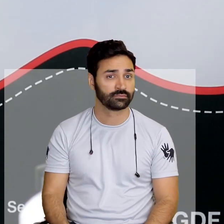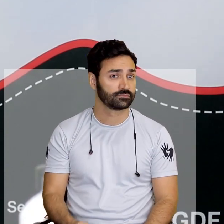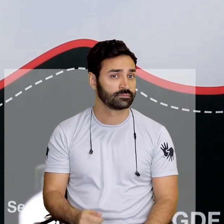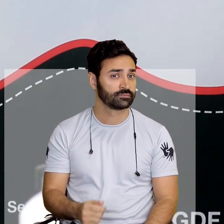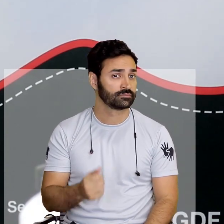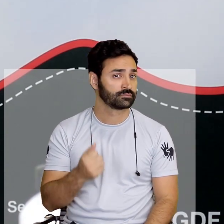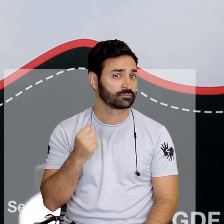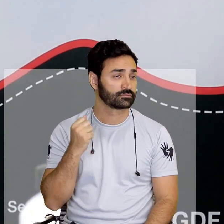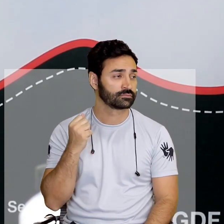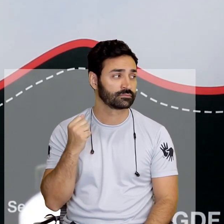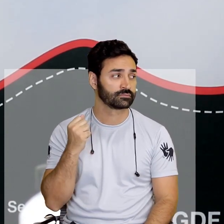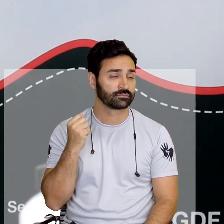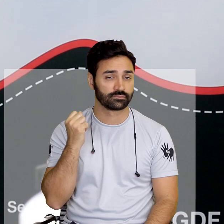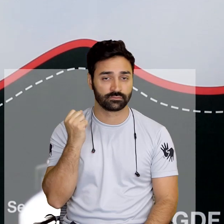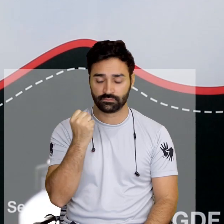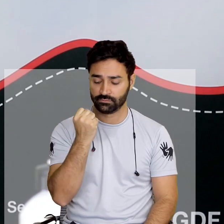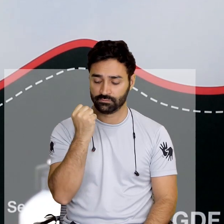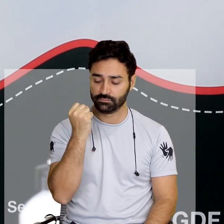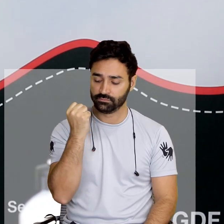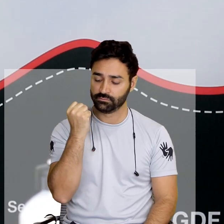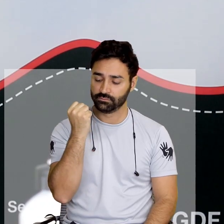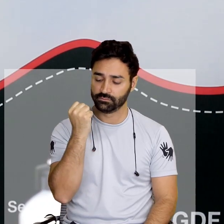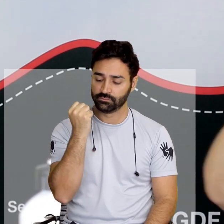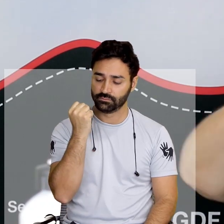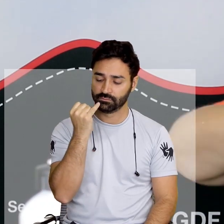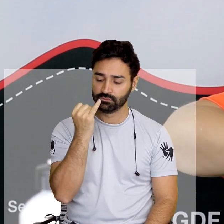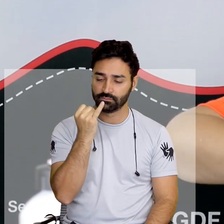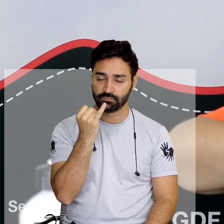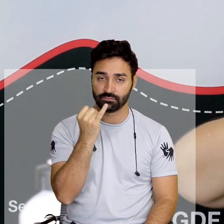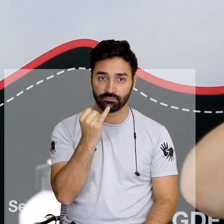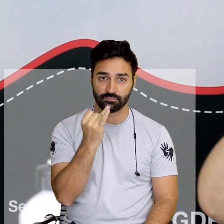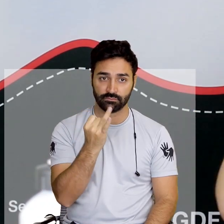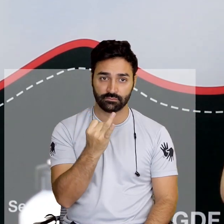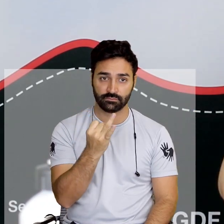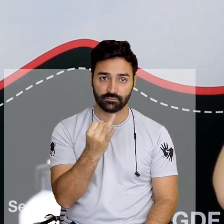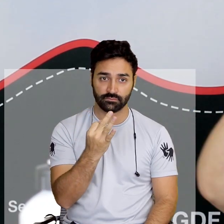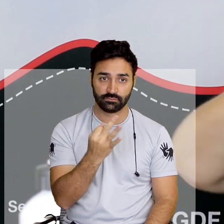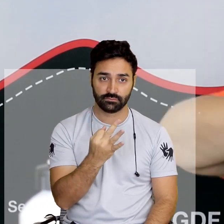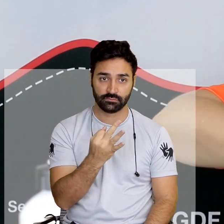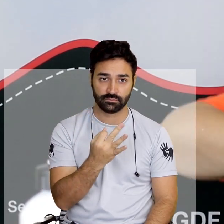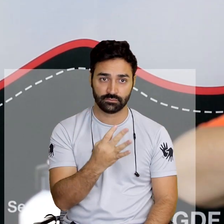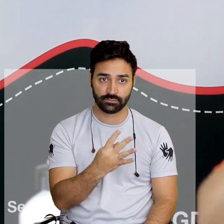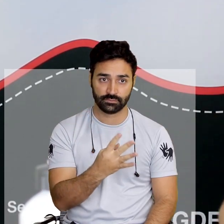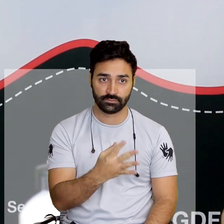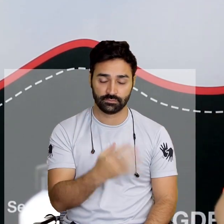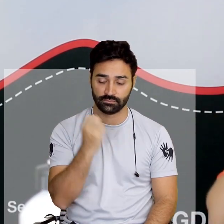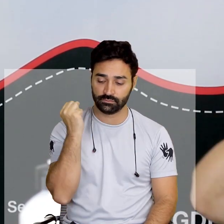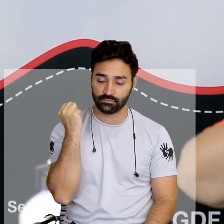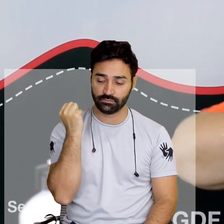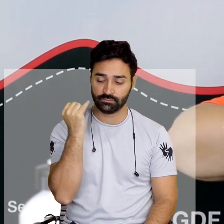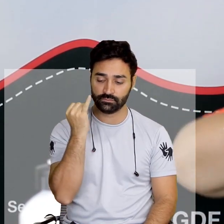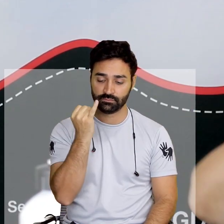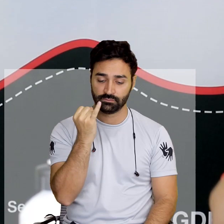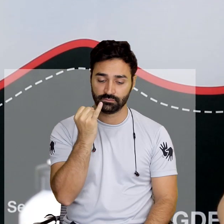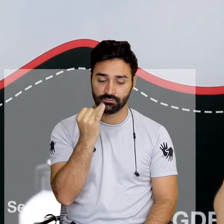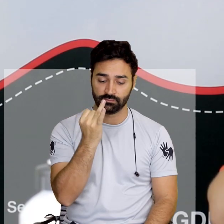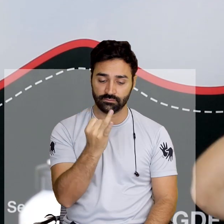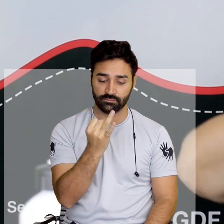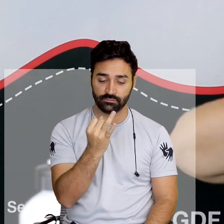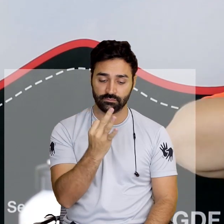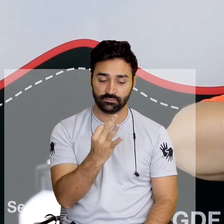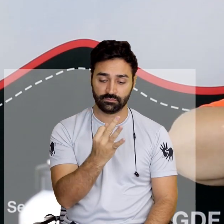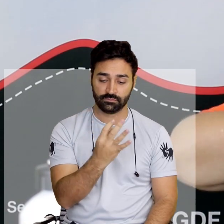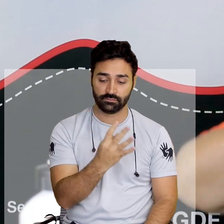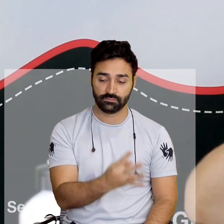Ó, a mão começa fechada e ela vai abrindo. Ou aqui, né?